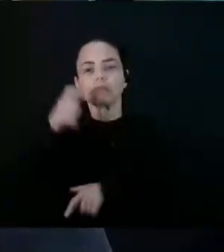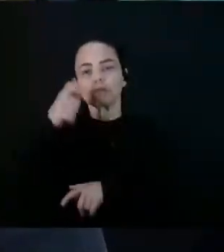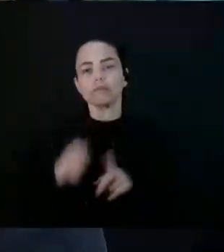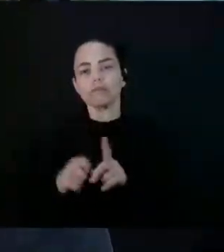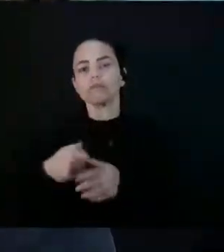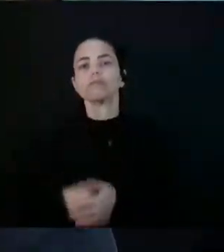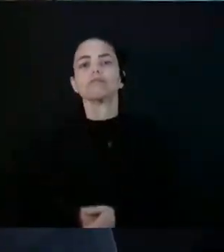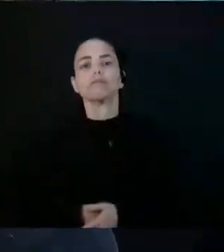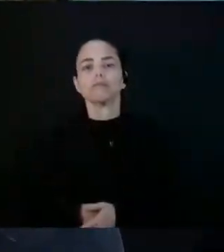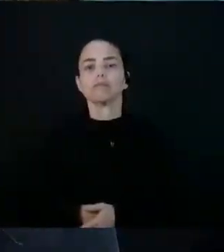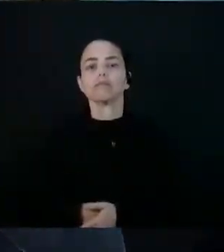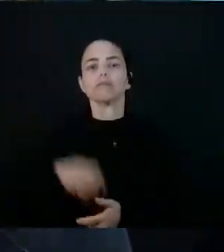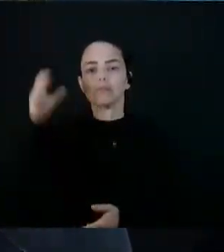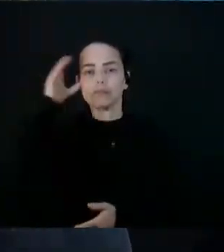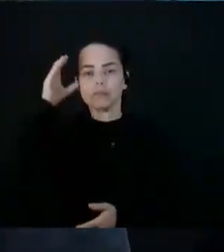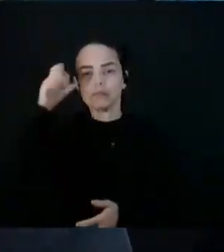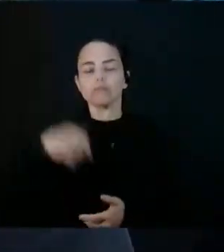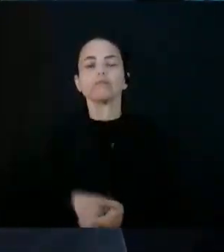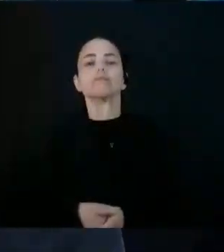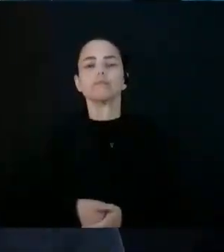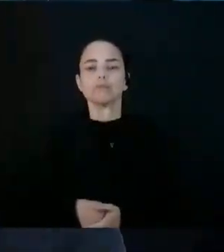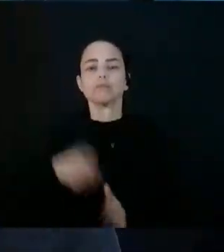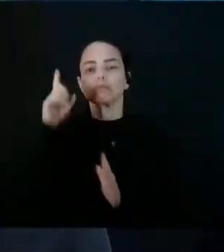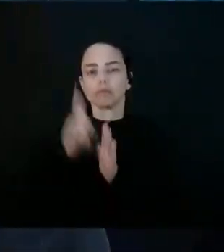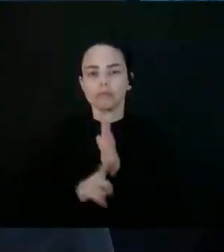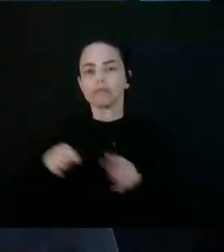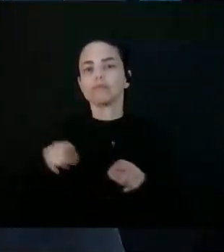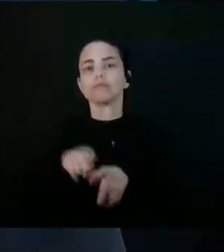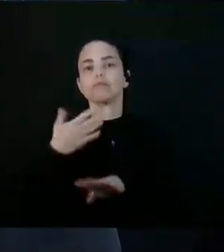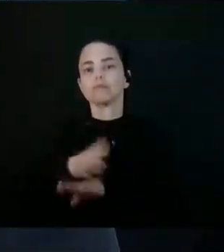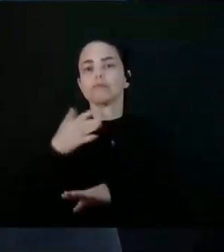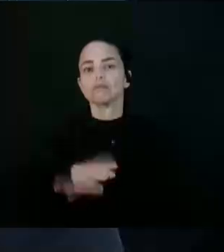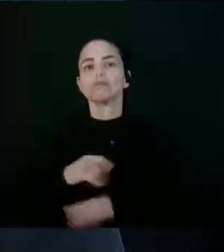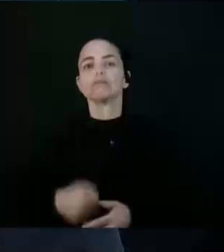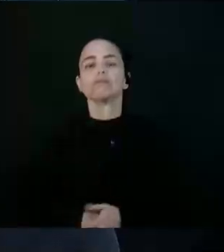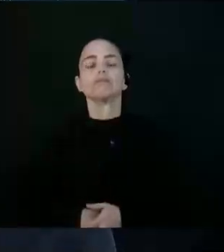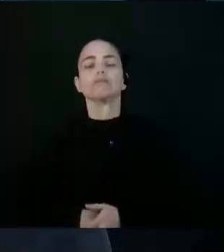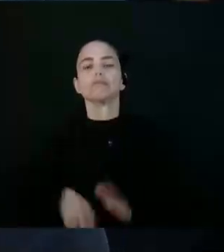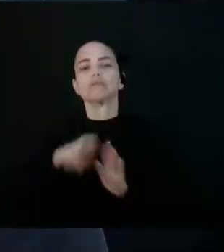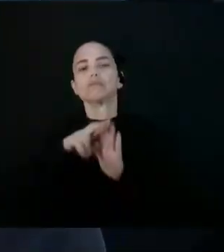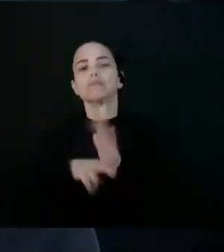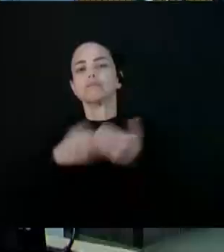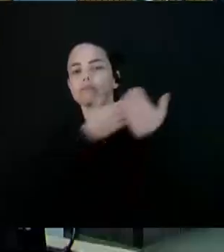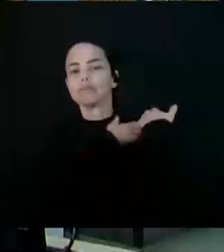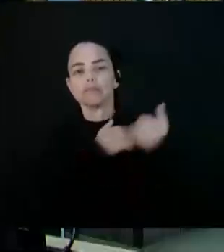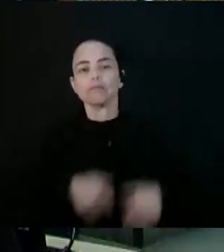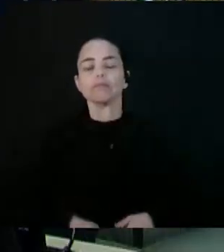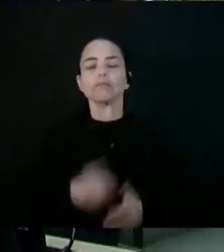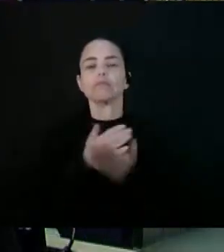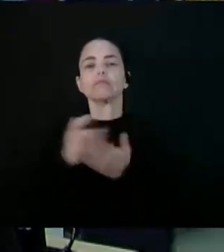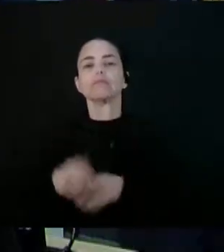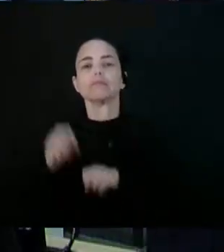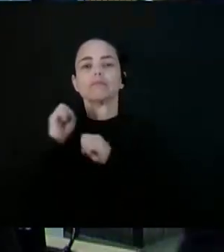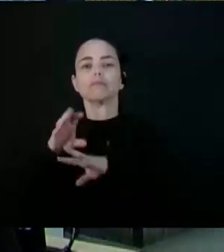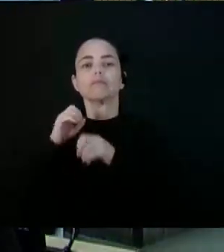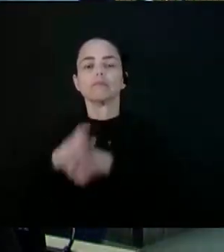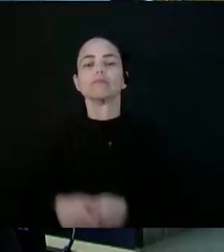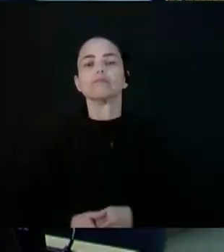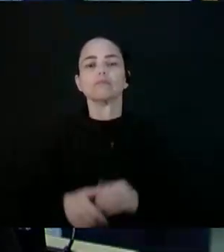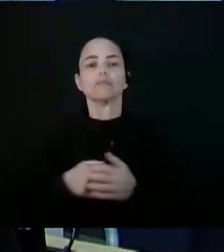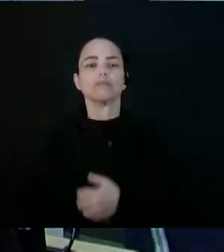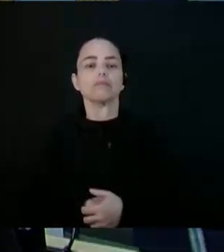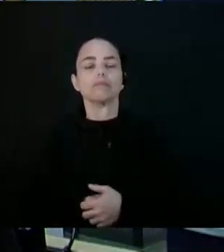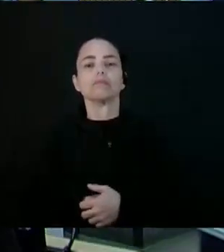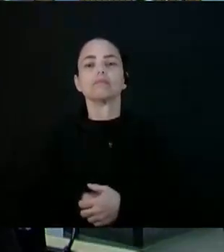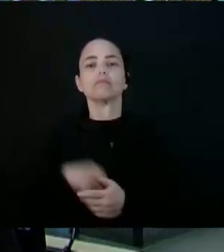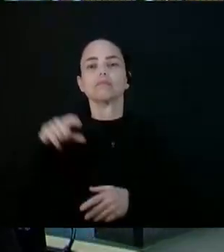né? Consciente dos direitos, mas praticante dos deveres. E isso tem que partir da educação. Com a criação e com a eleição